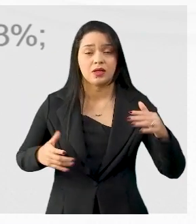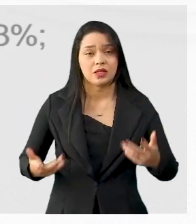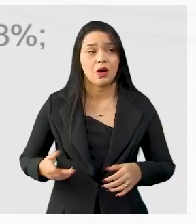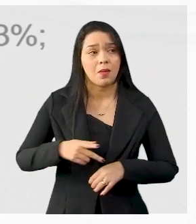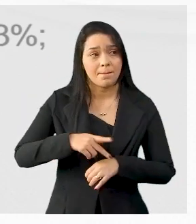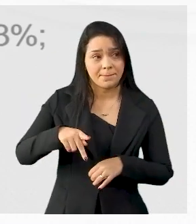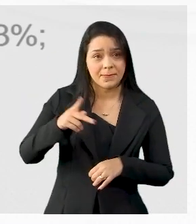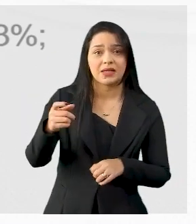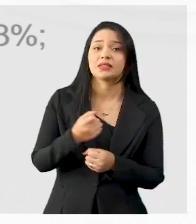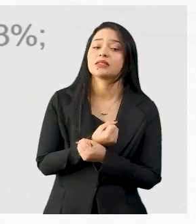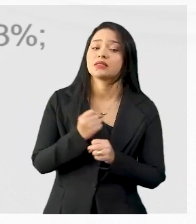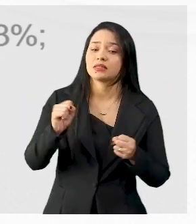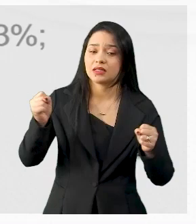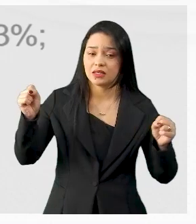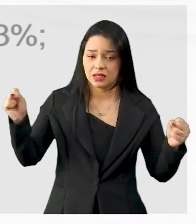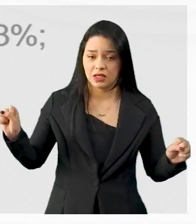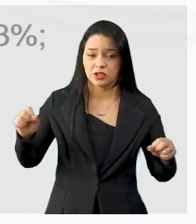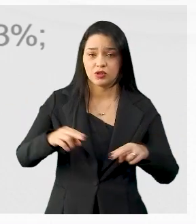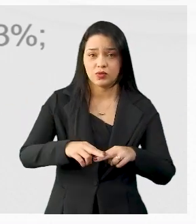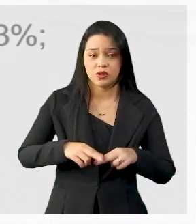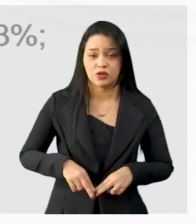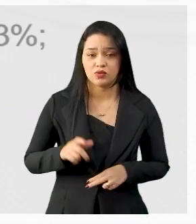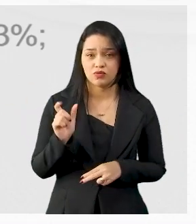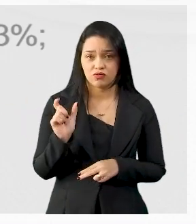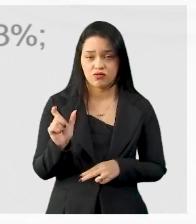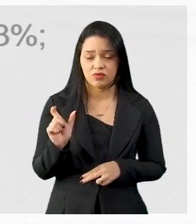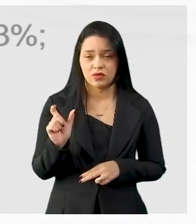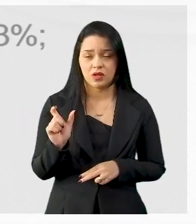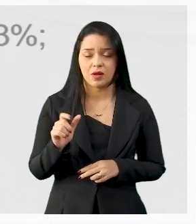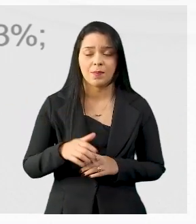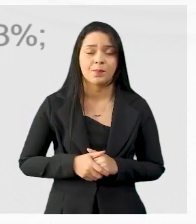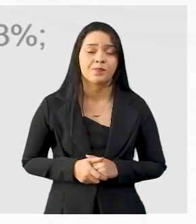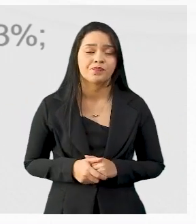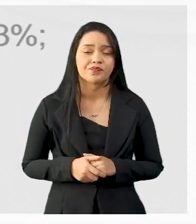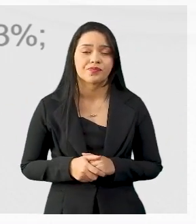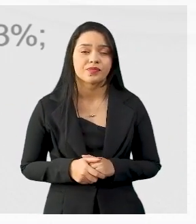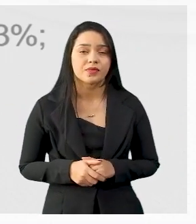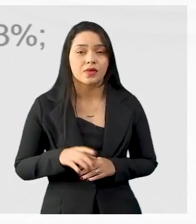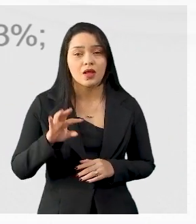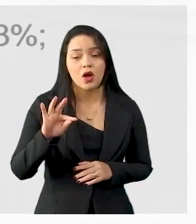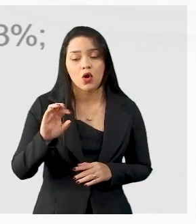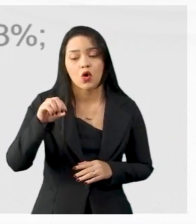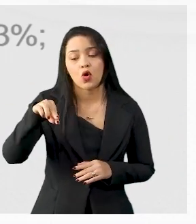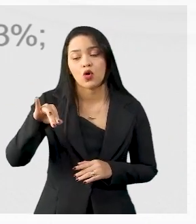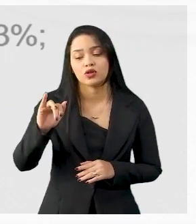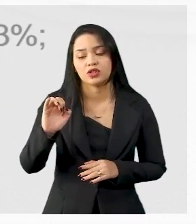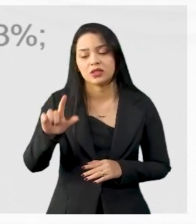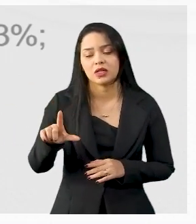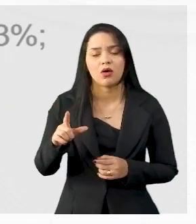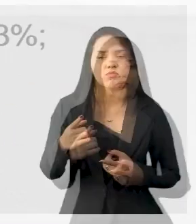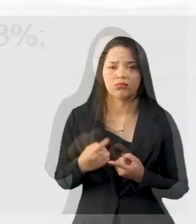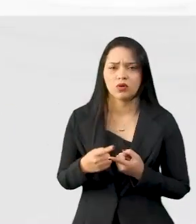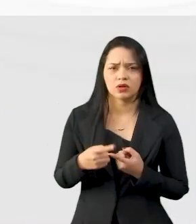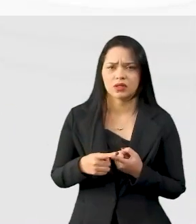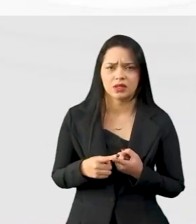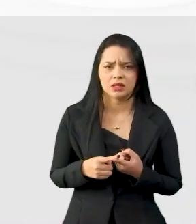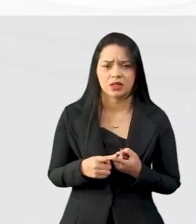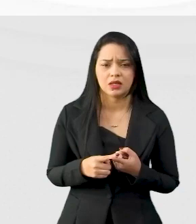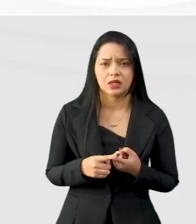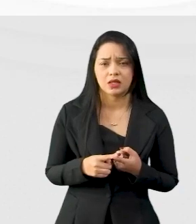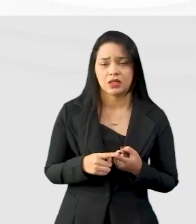ele é um país muito grande, daí vem o termo continental. E é interessante que o nosso país, ele é continental tanto em